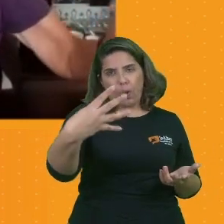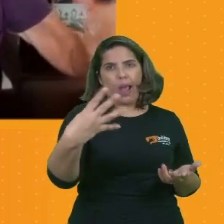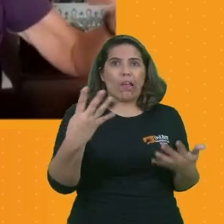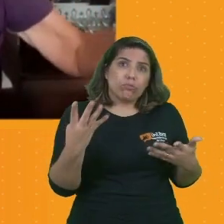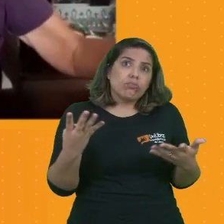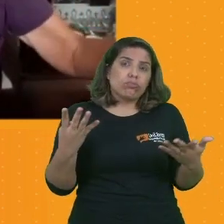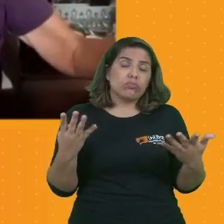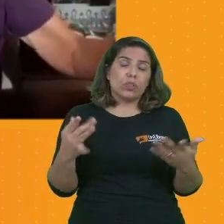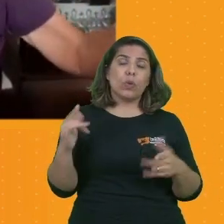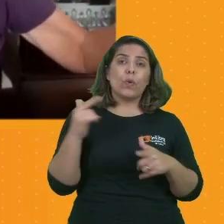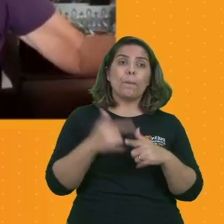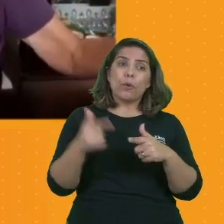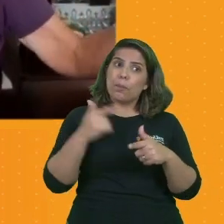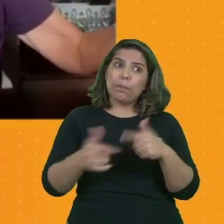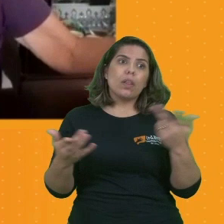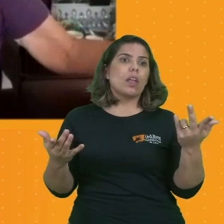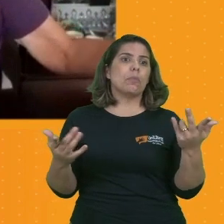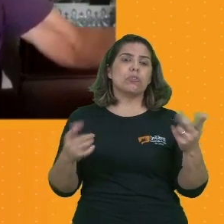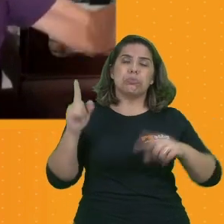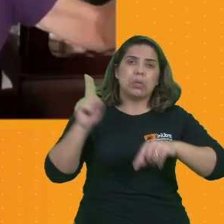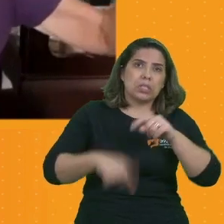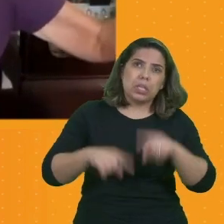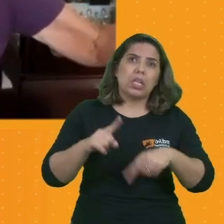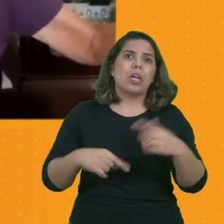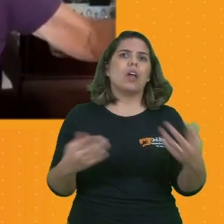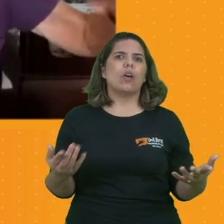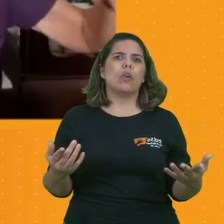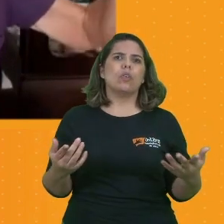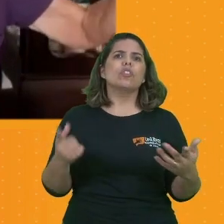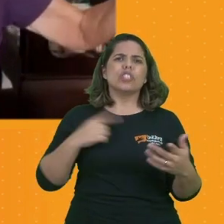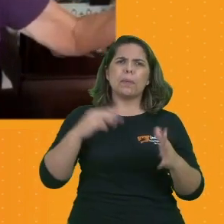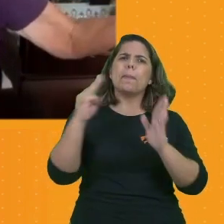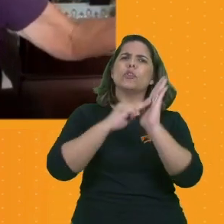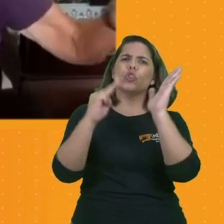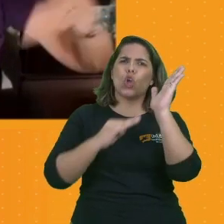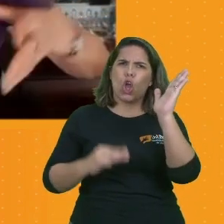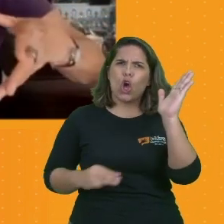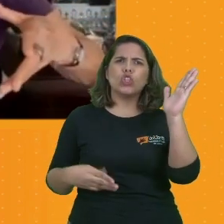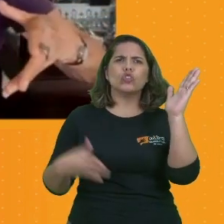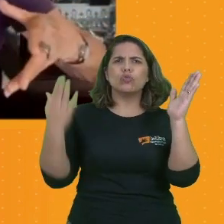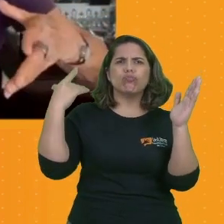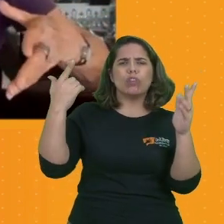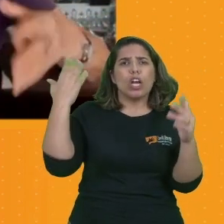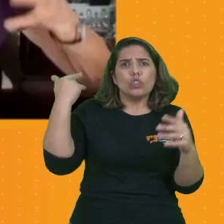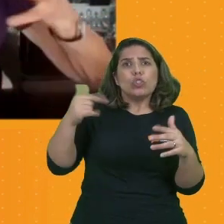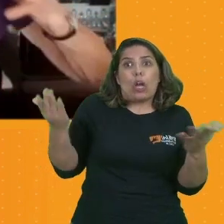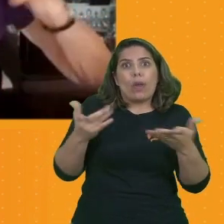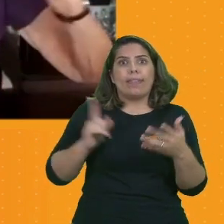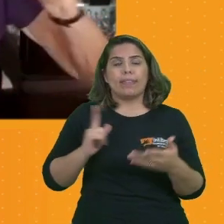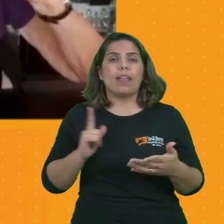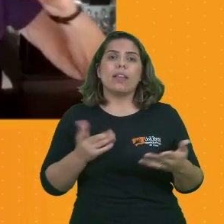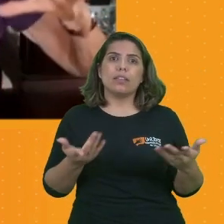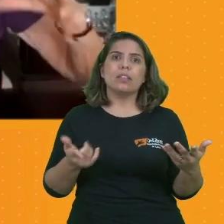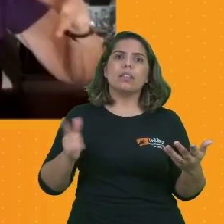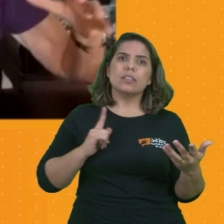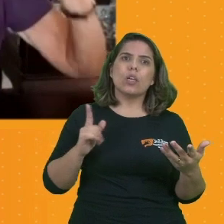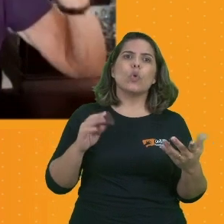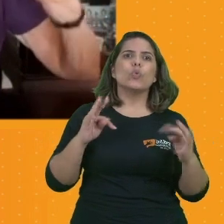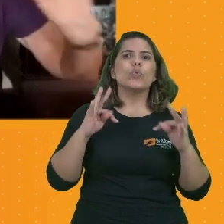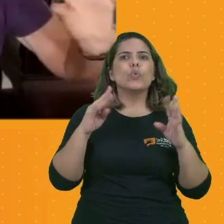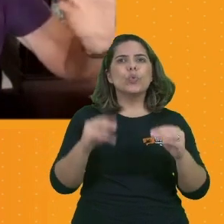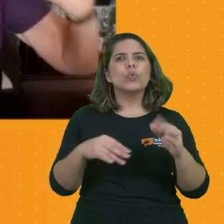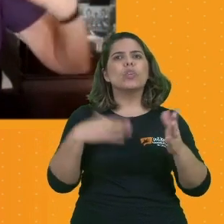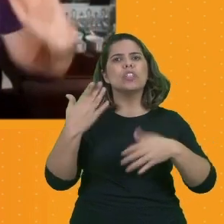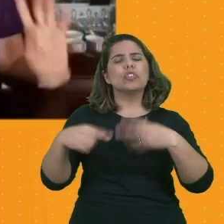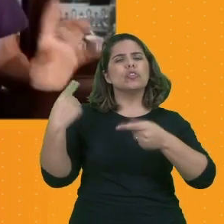um problema se recu a cozinha que não existe e tudo e por tudo